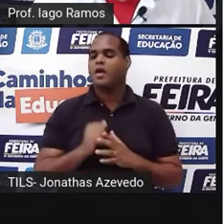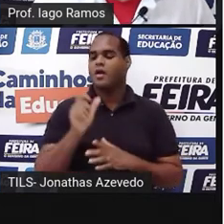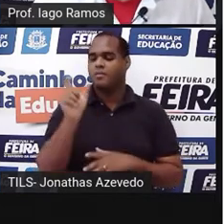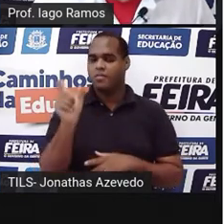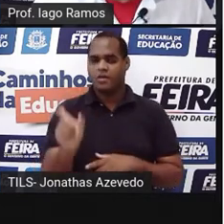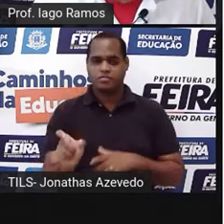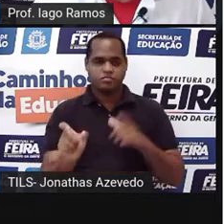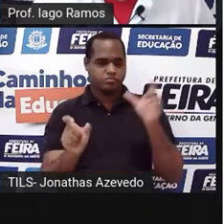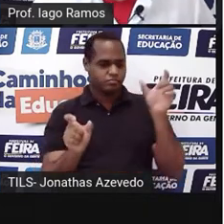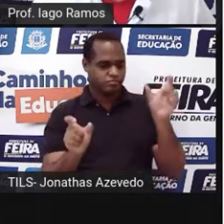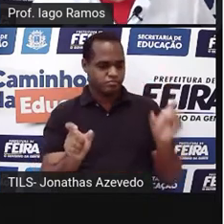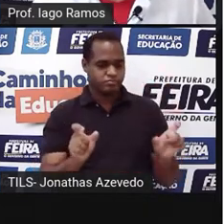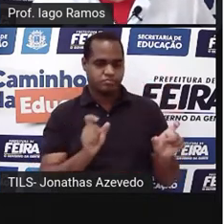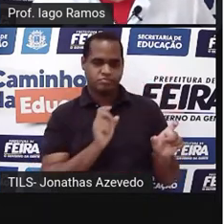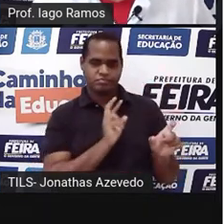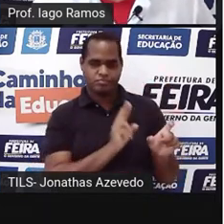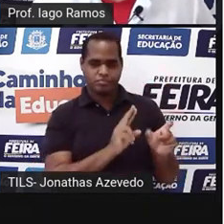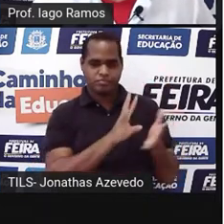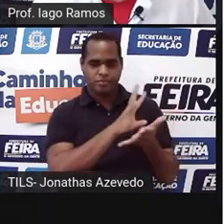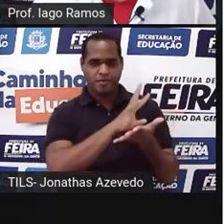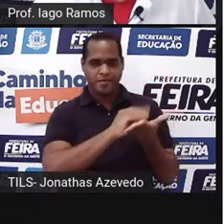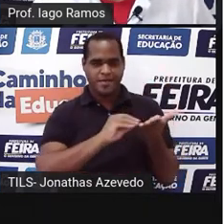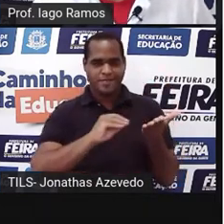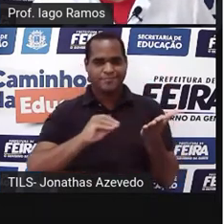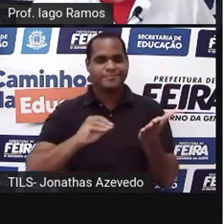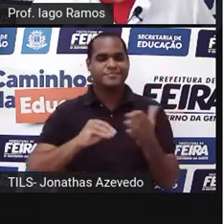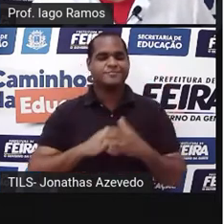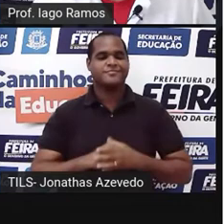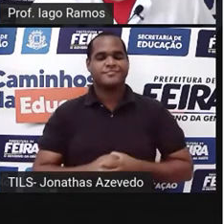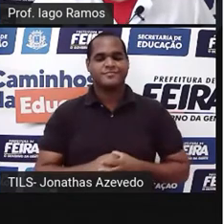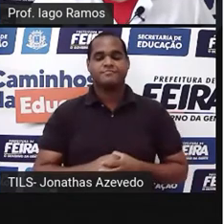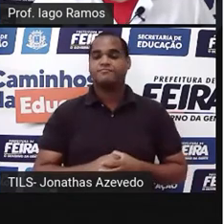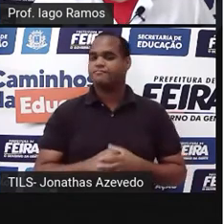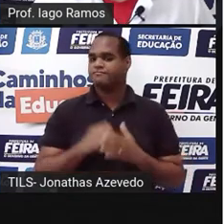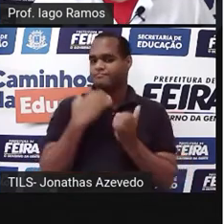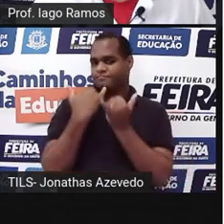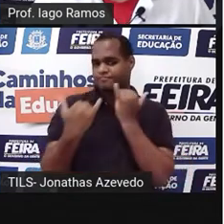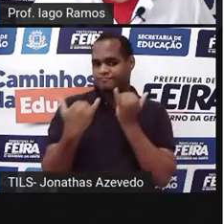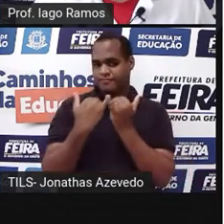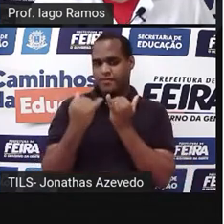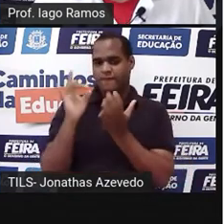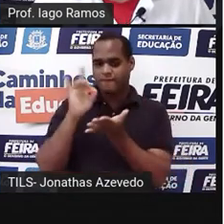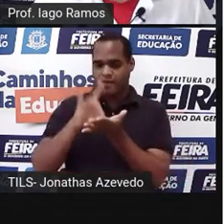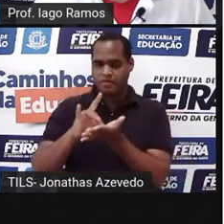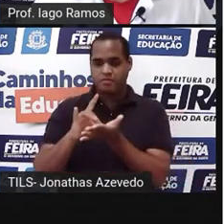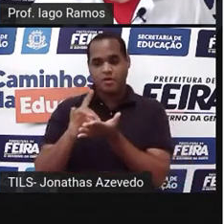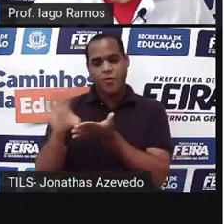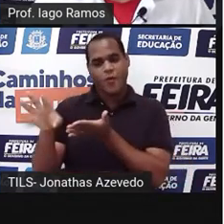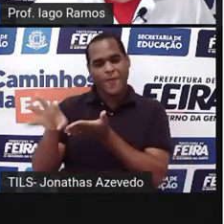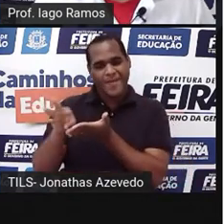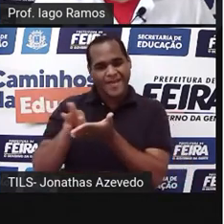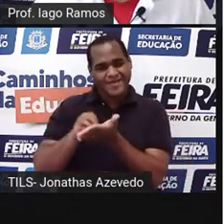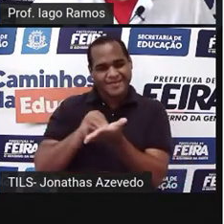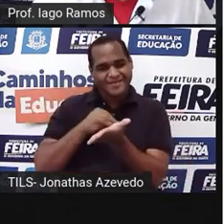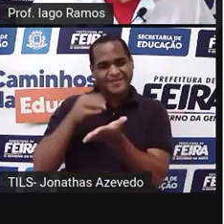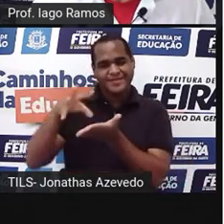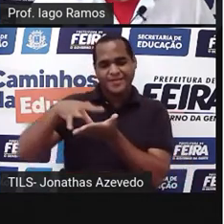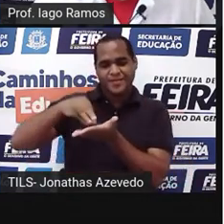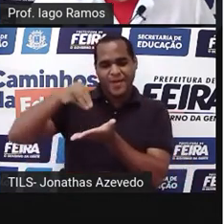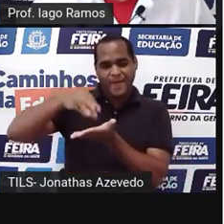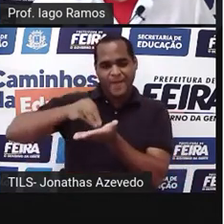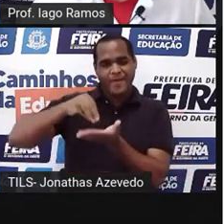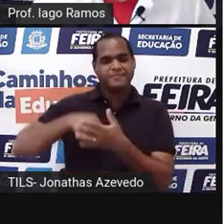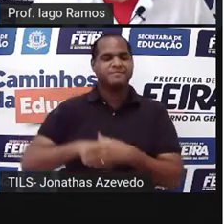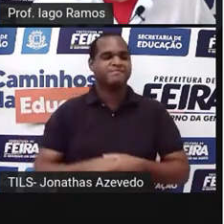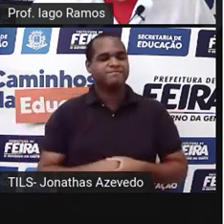o modelo e o resultado imitado. A semelhança entre o verdadeiro e a cópia.